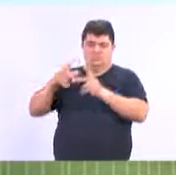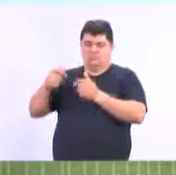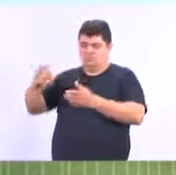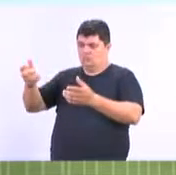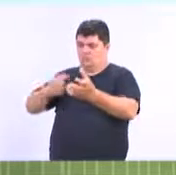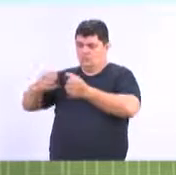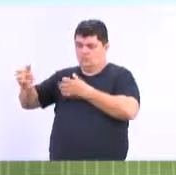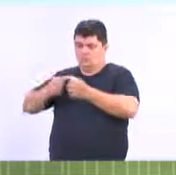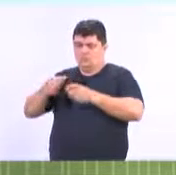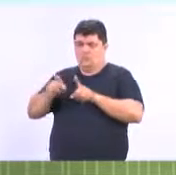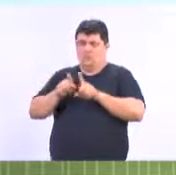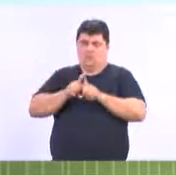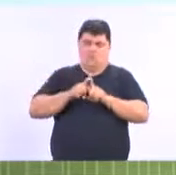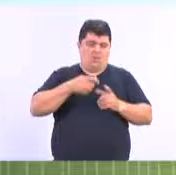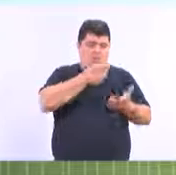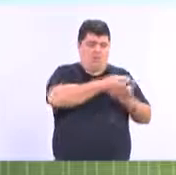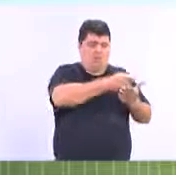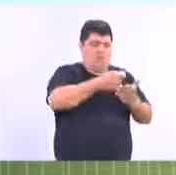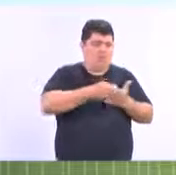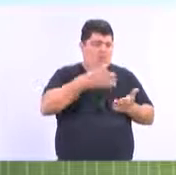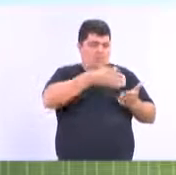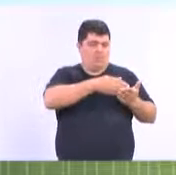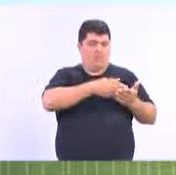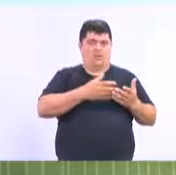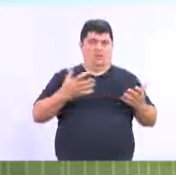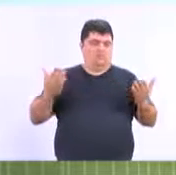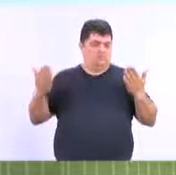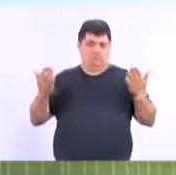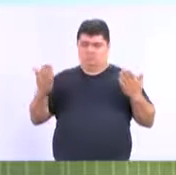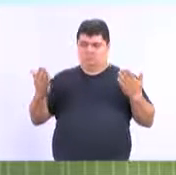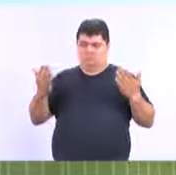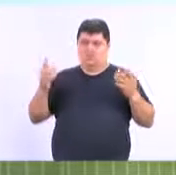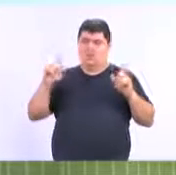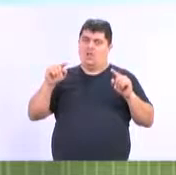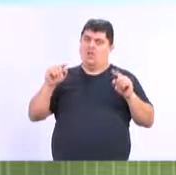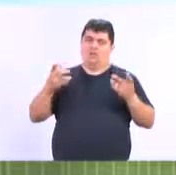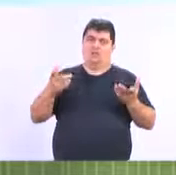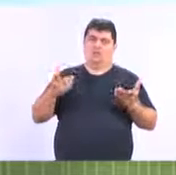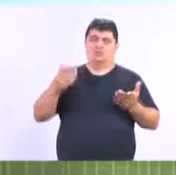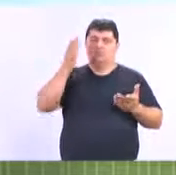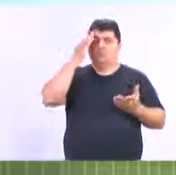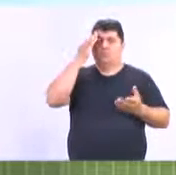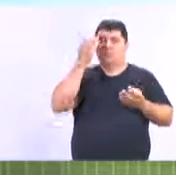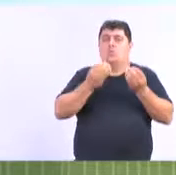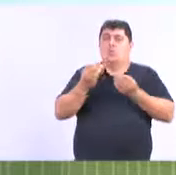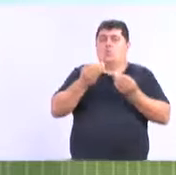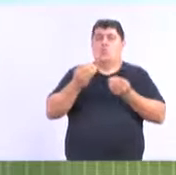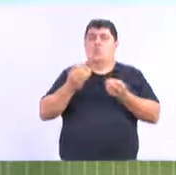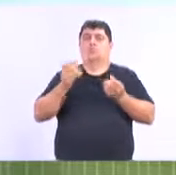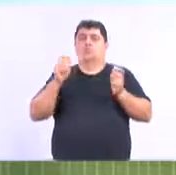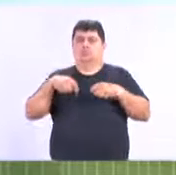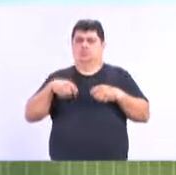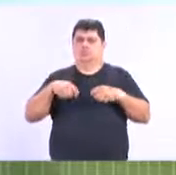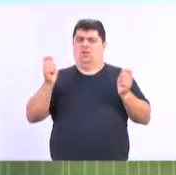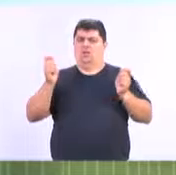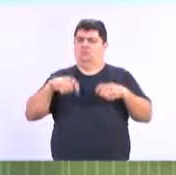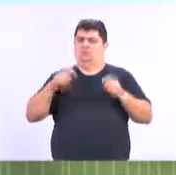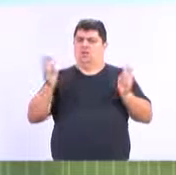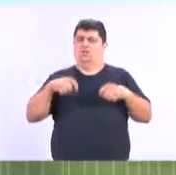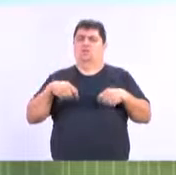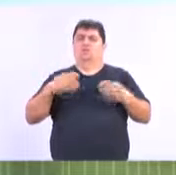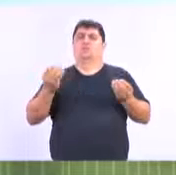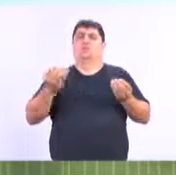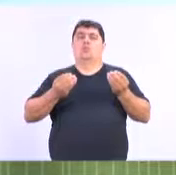até o fim do ano, com tudo que eu tenho para pagar até o fim do ano. Essa comparação me traz informação. Eu vou conseguir pagar, eu vou conseguir honrar,